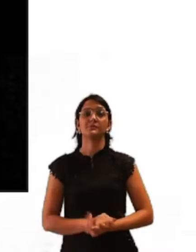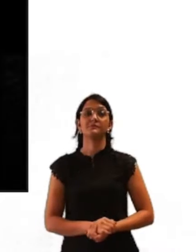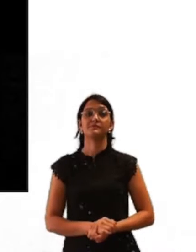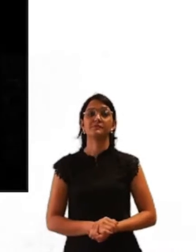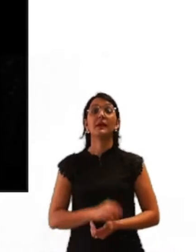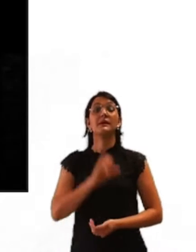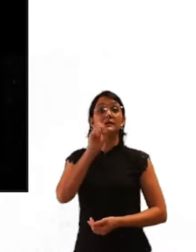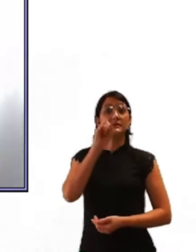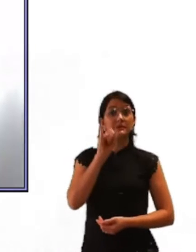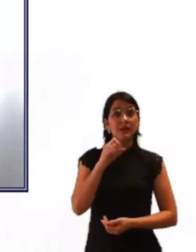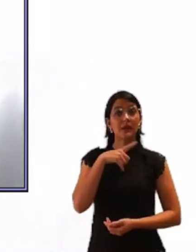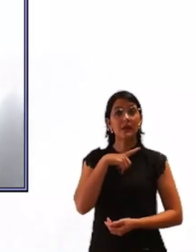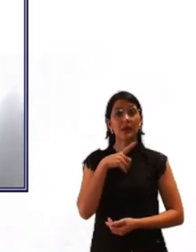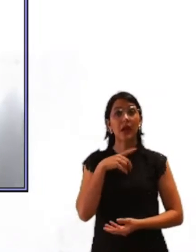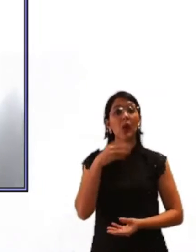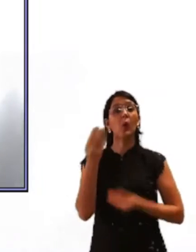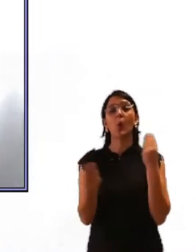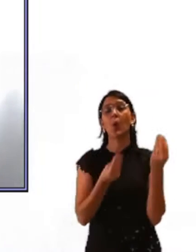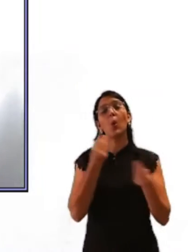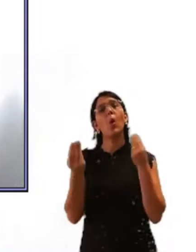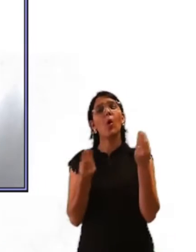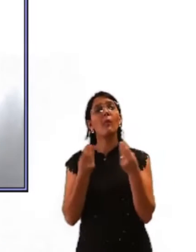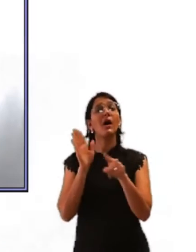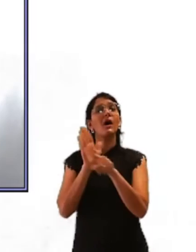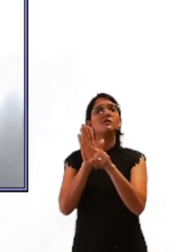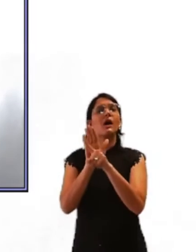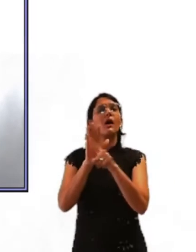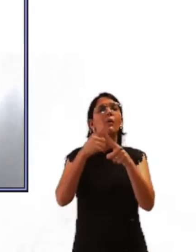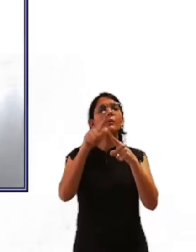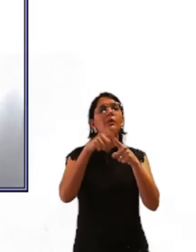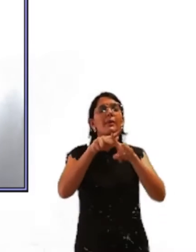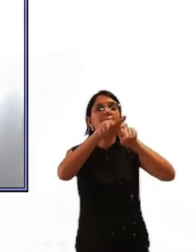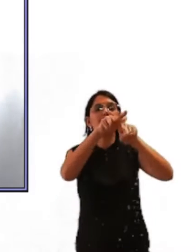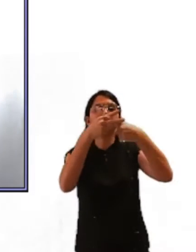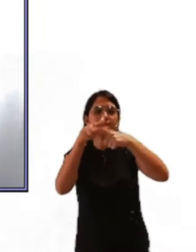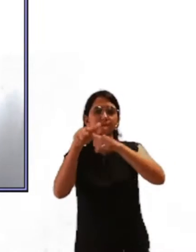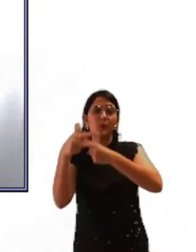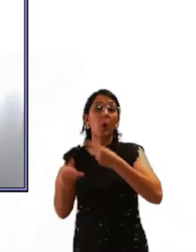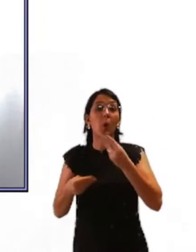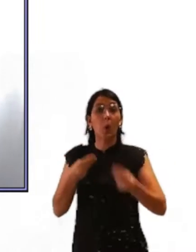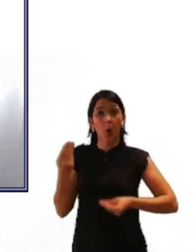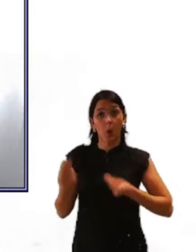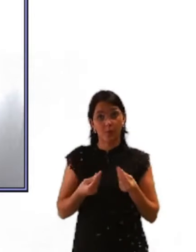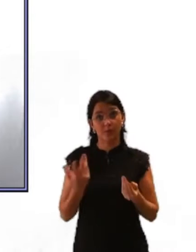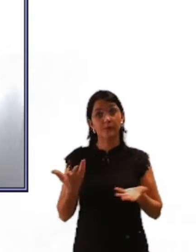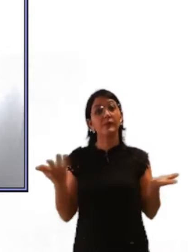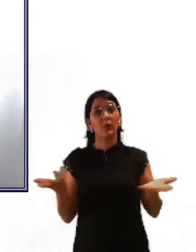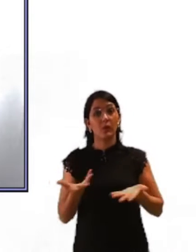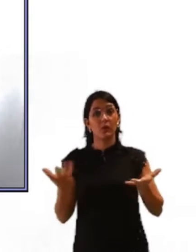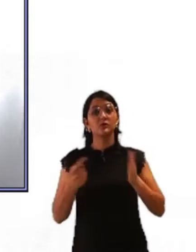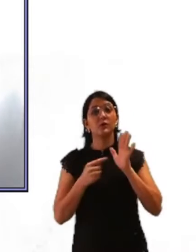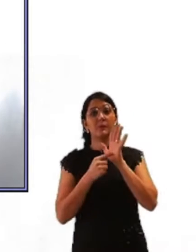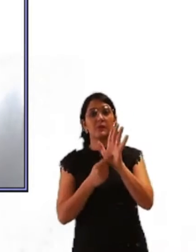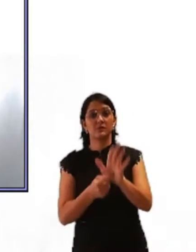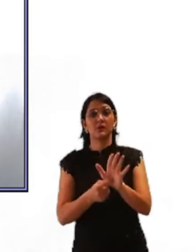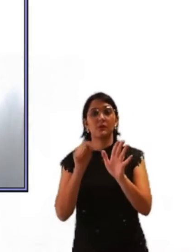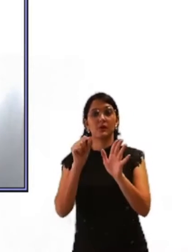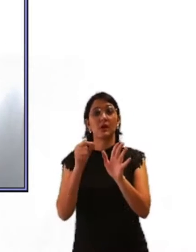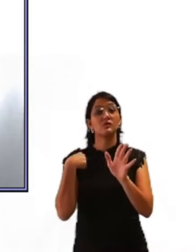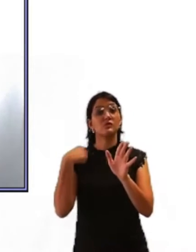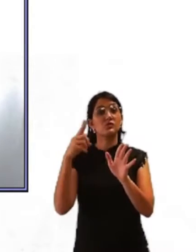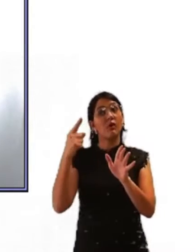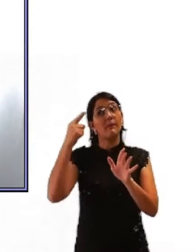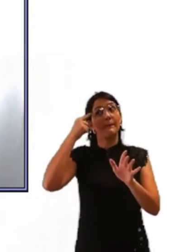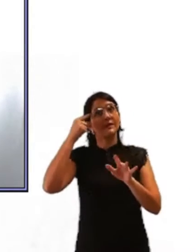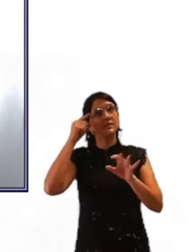né? E se existe, como a gente combate esse problema? Então, o ponto é, né, só para a gente ir organizando as